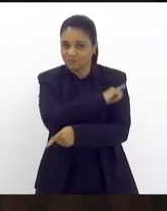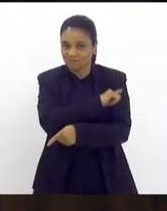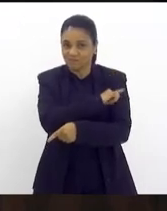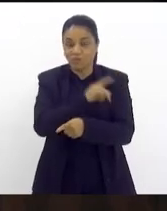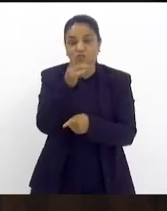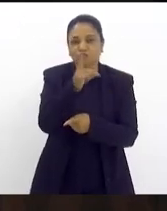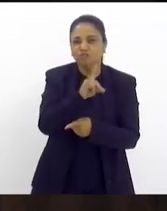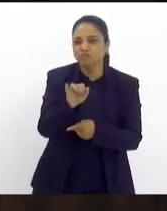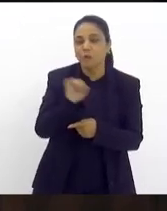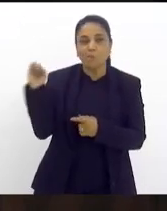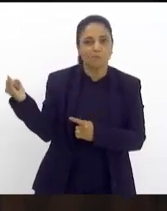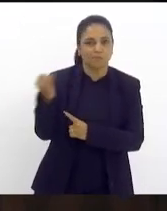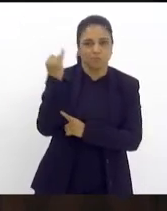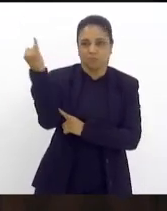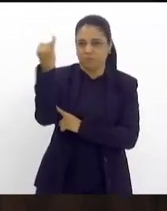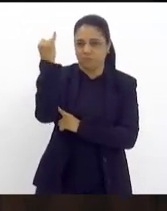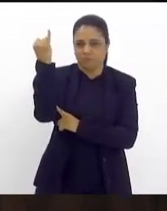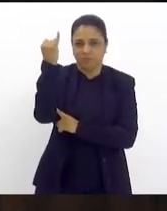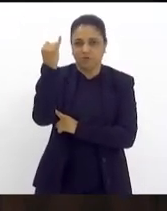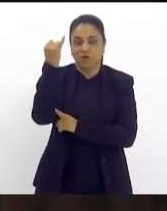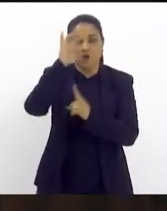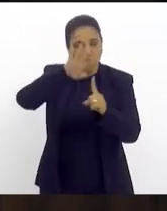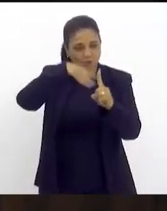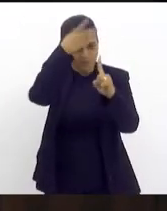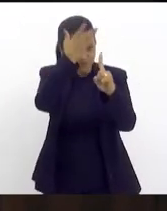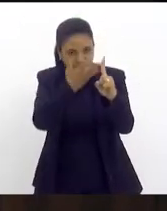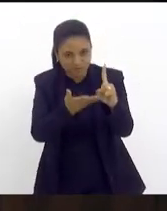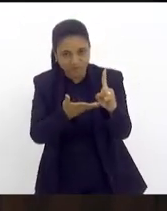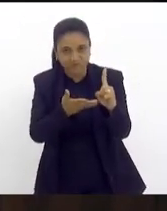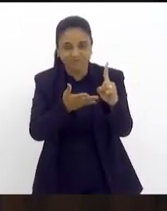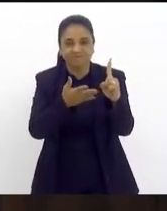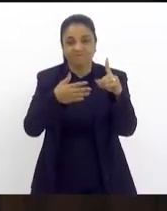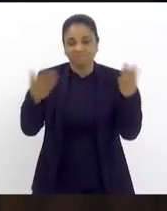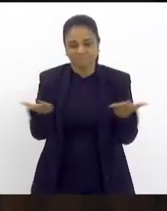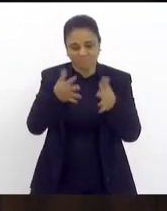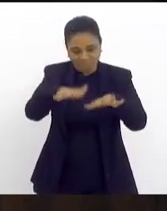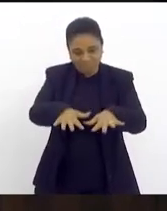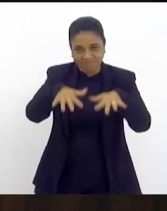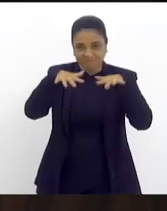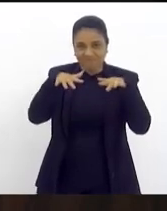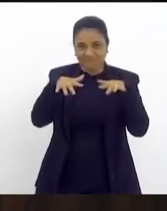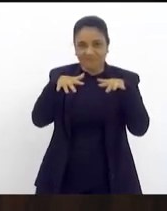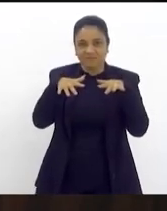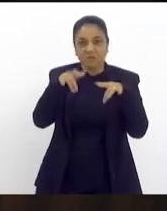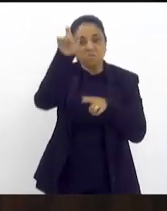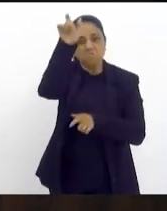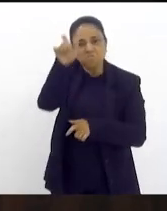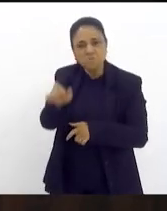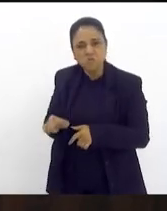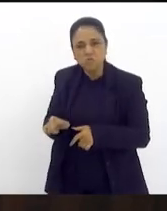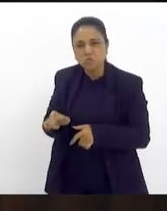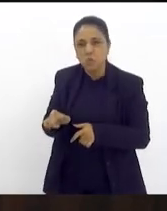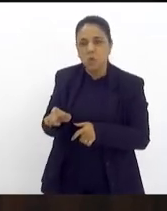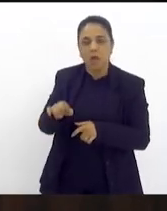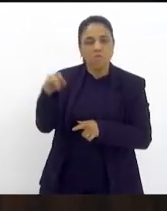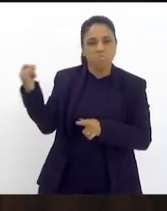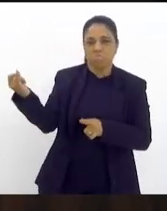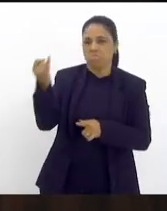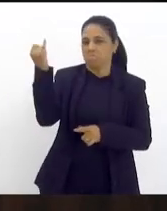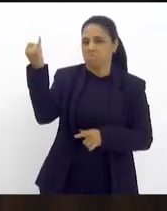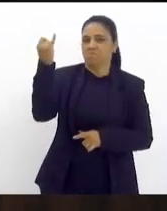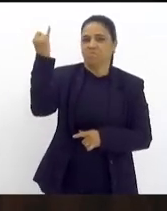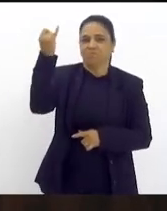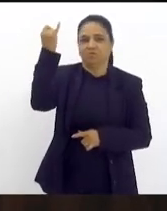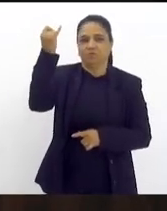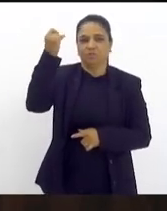dia importante, pois estaremos homenageando, nesse plenário, uma das personalidades mais importantes